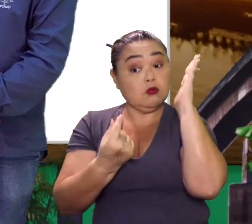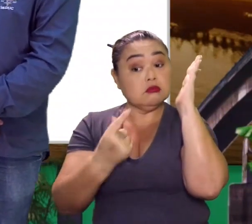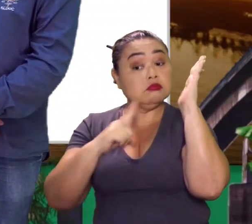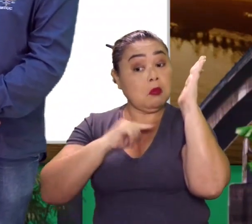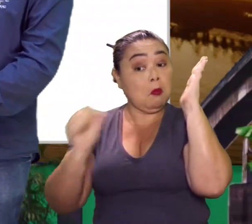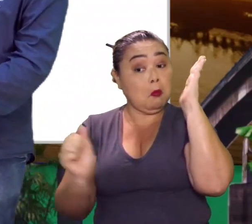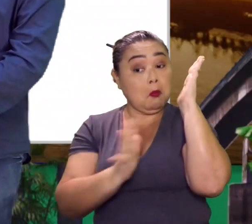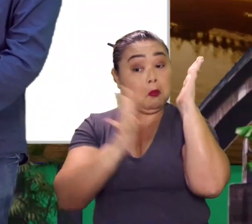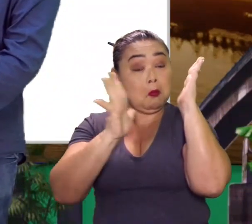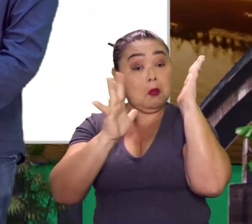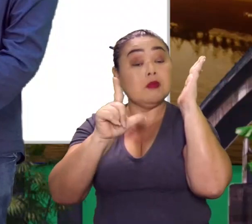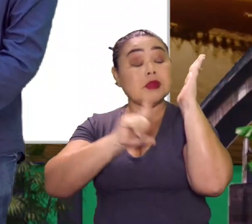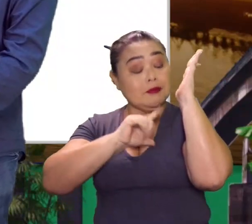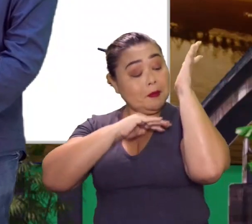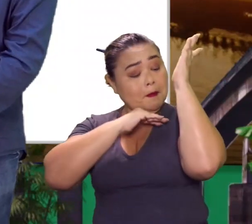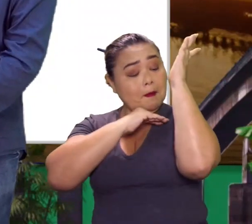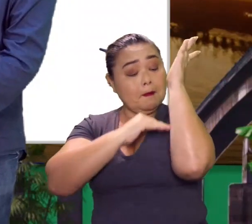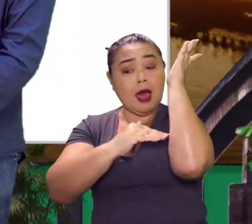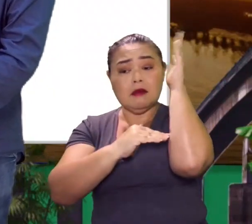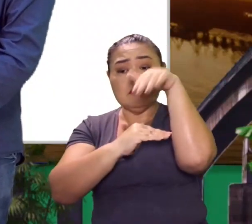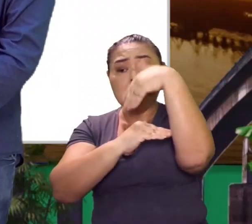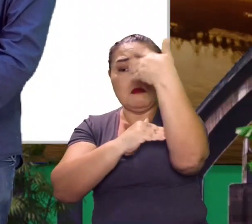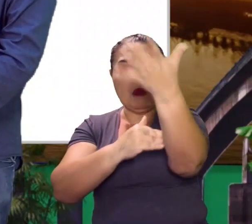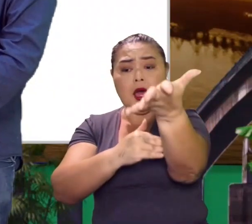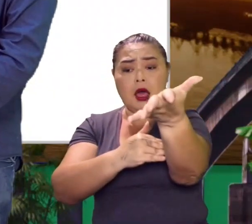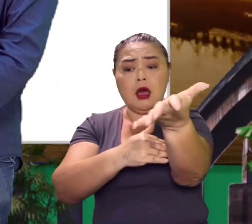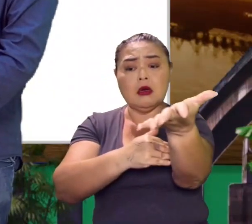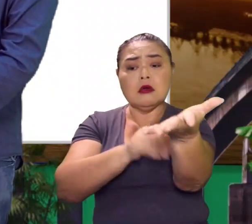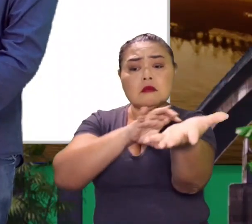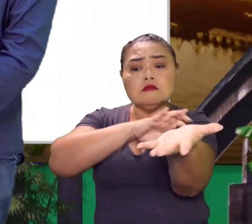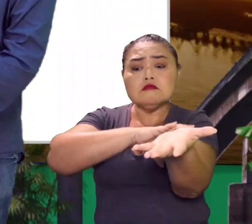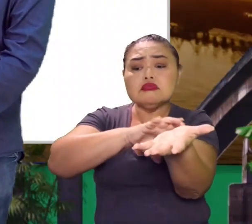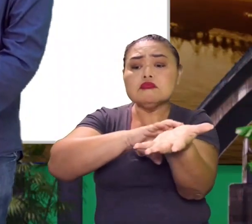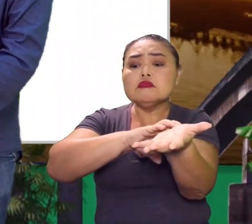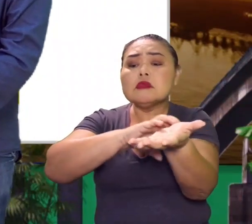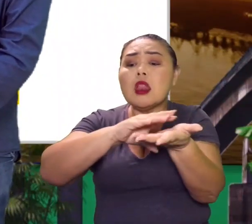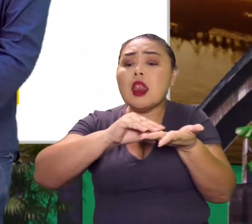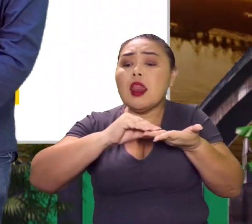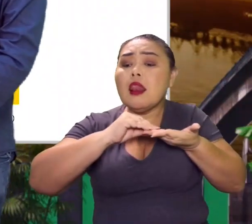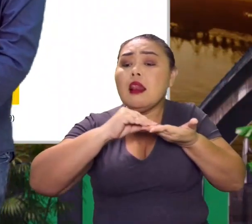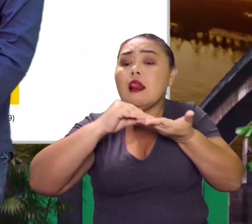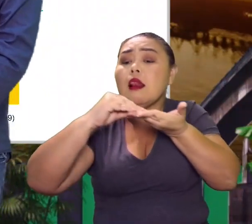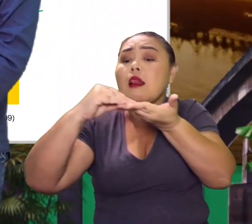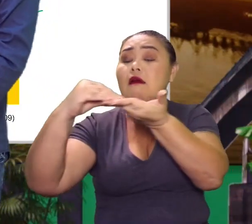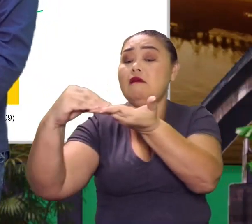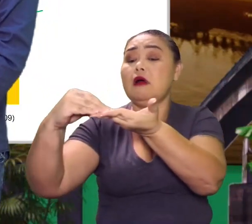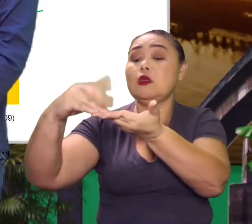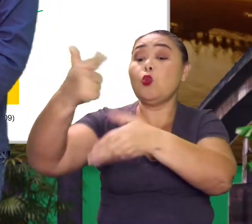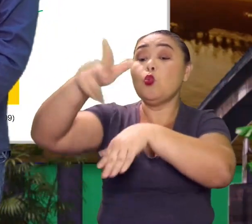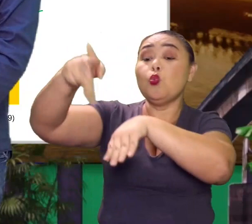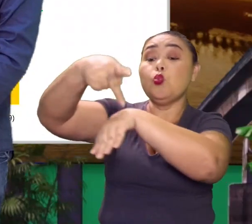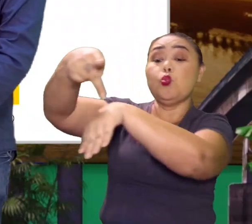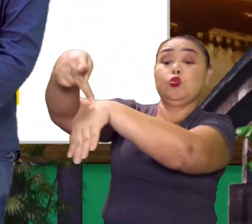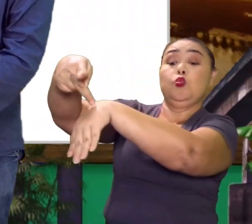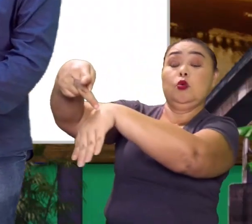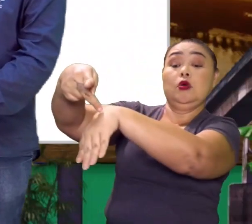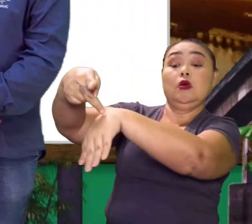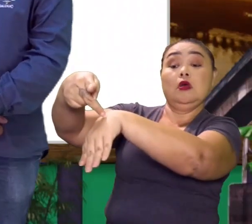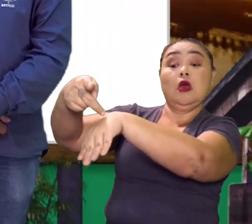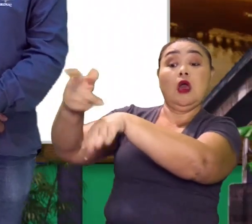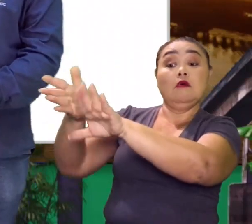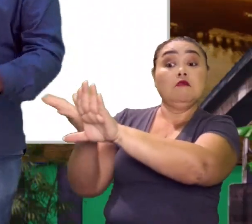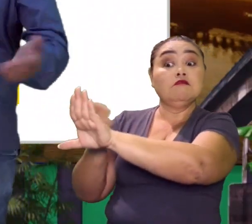muitas delas são derrubadas e saem do Brasil de forma para outros países, exportadas, né? Às vezes até